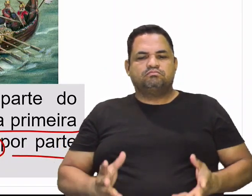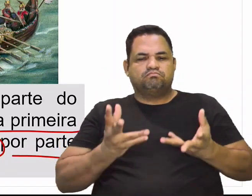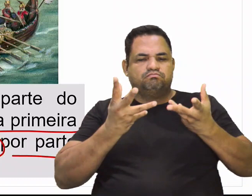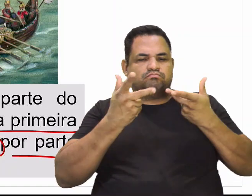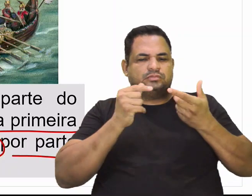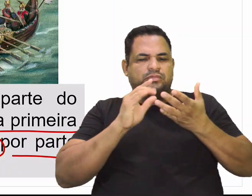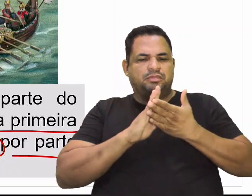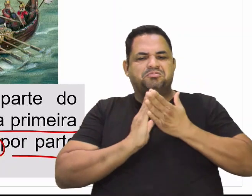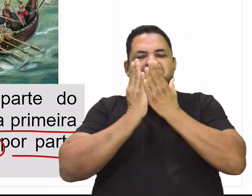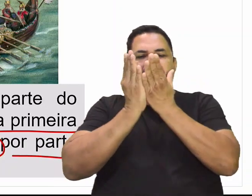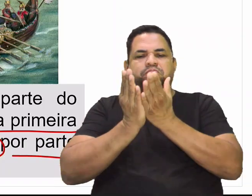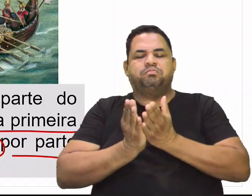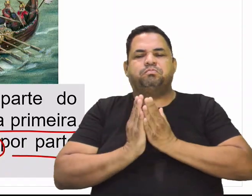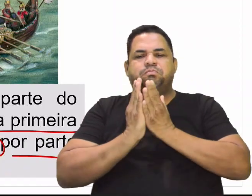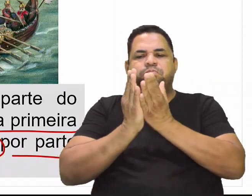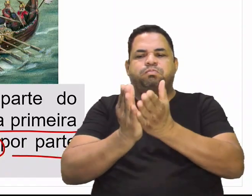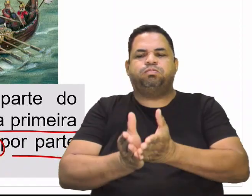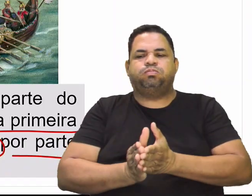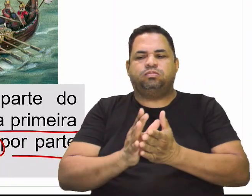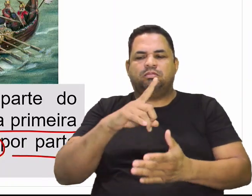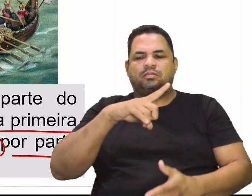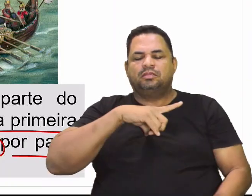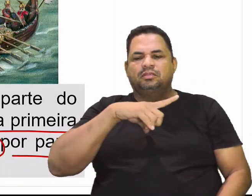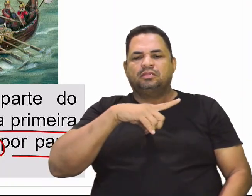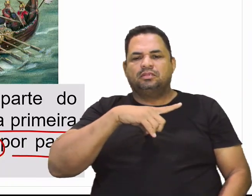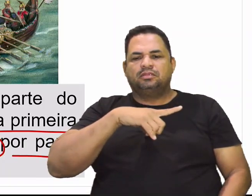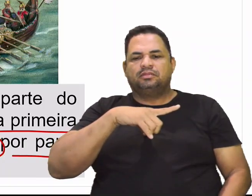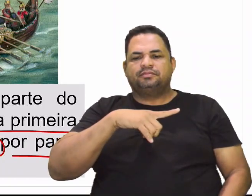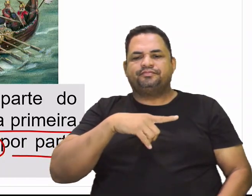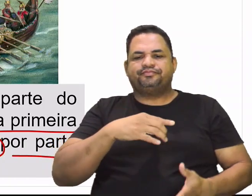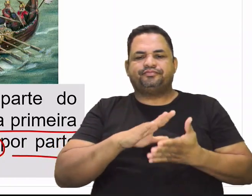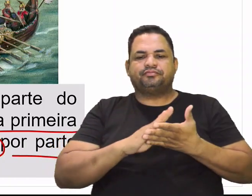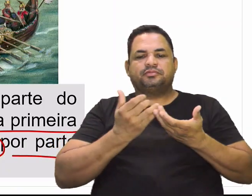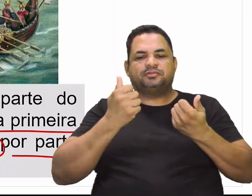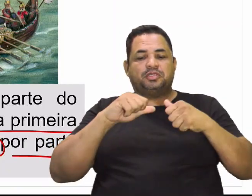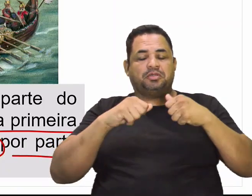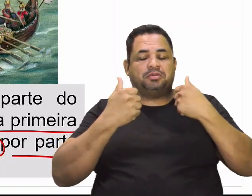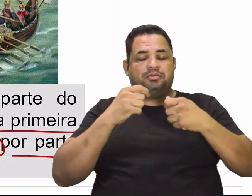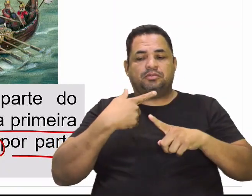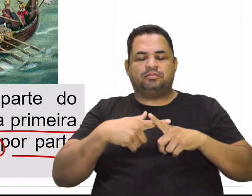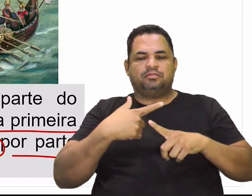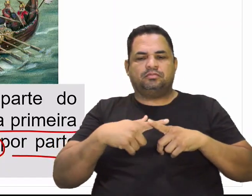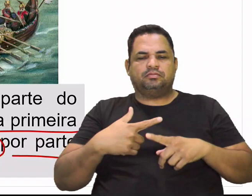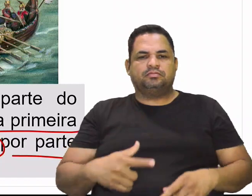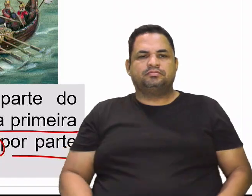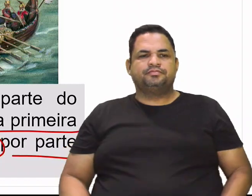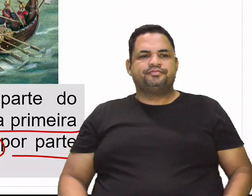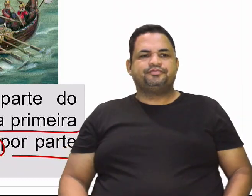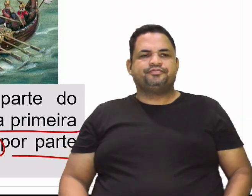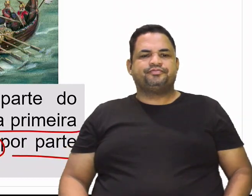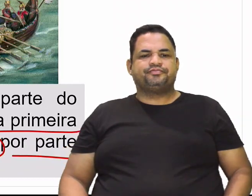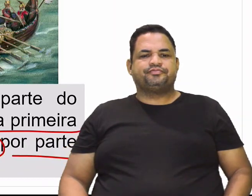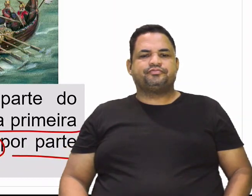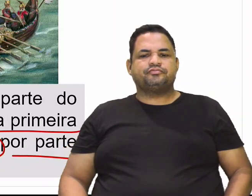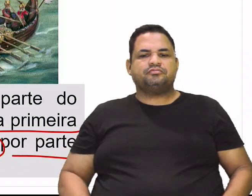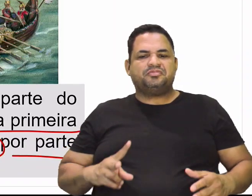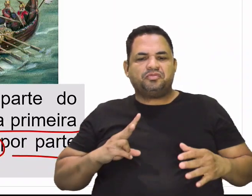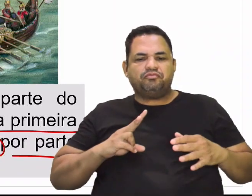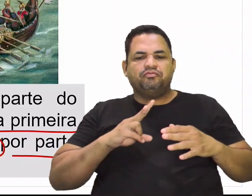navegadores, eles tinham lá as suas qualidades. Por quê? Porque foram